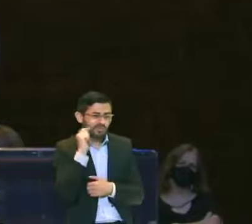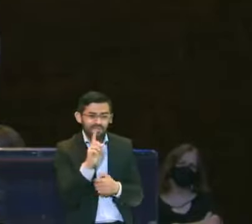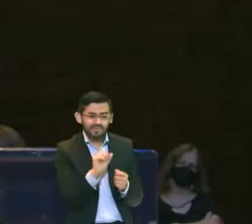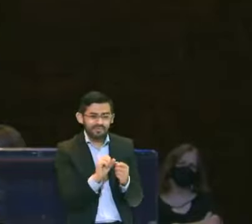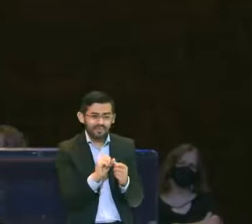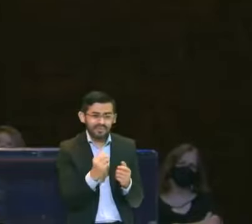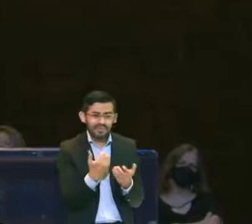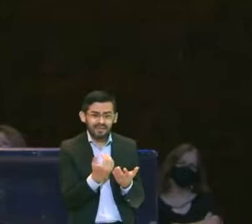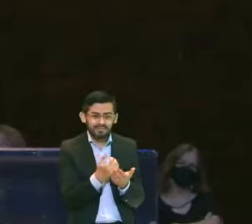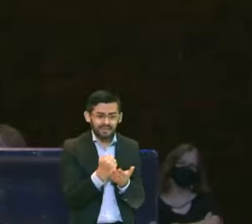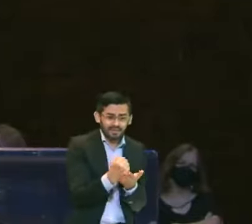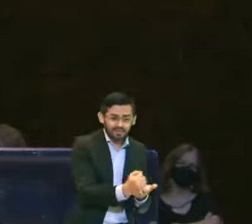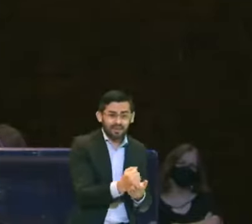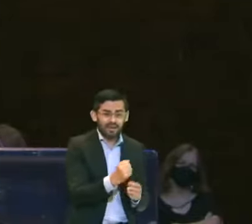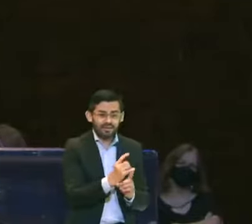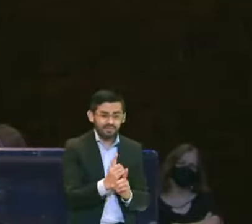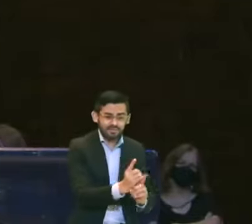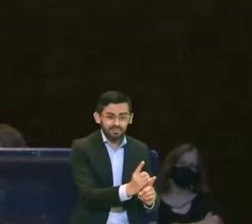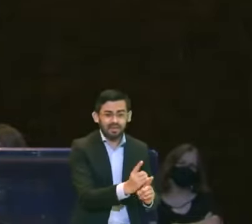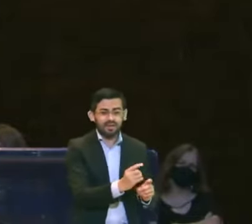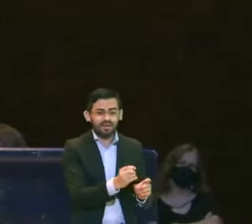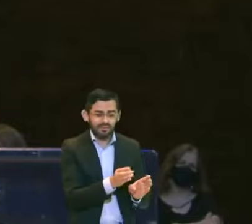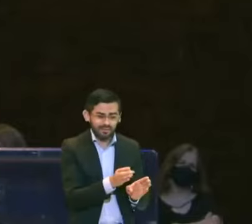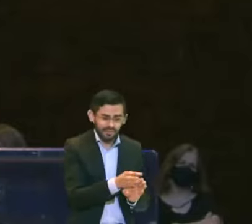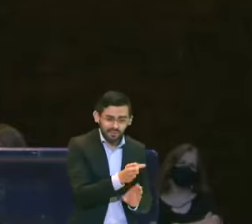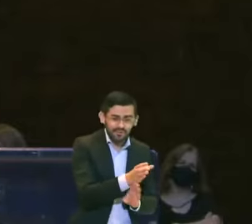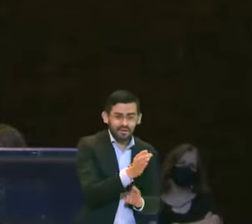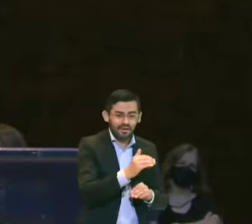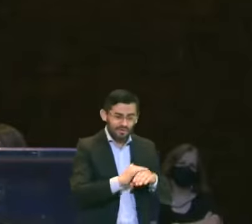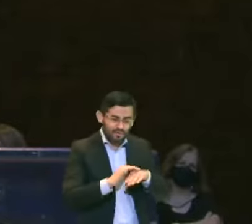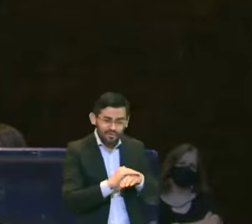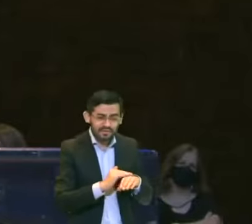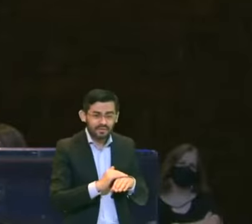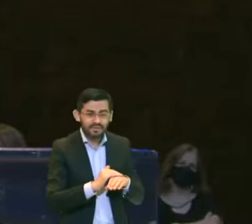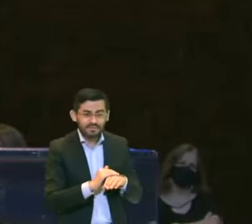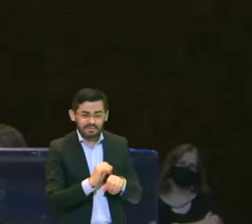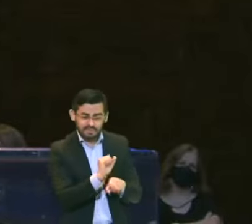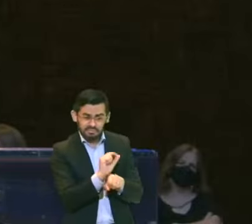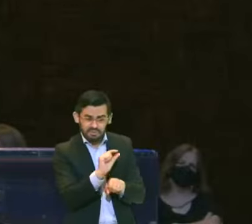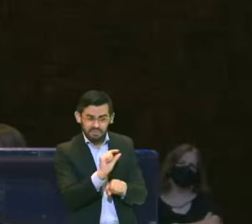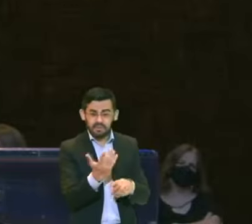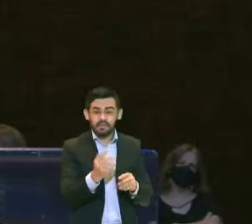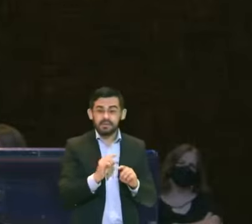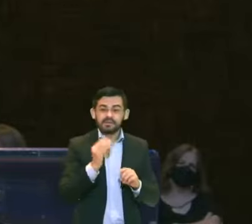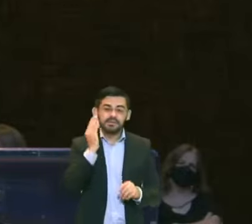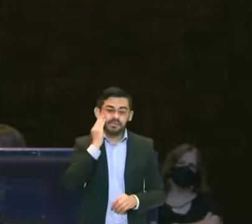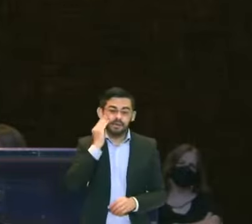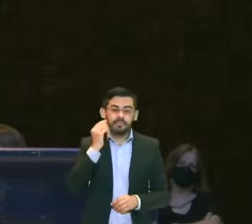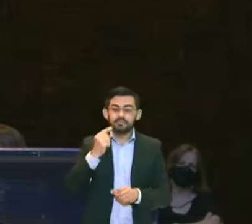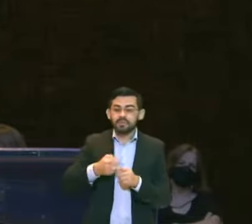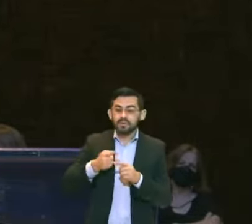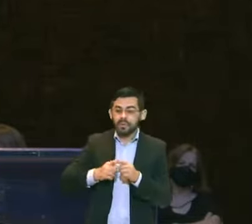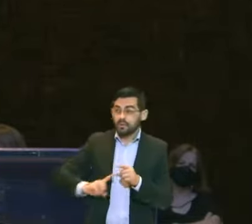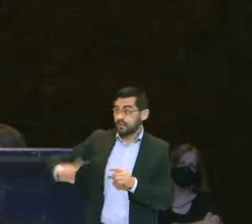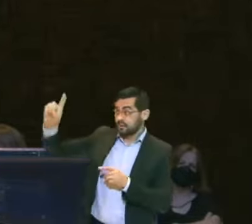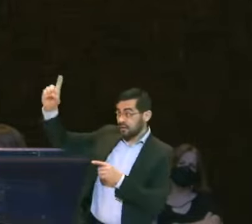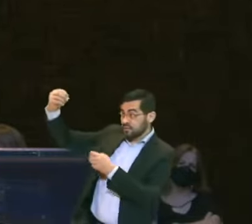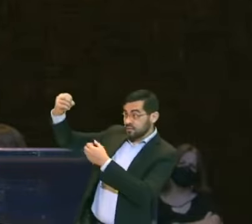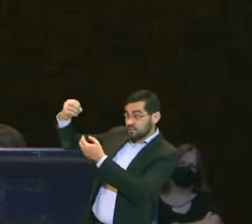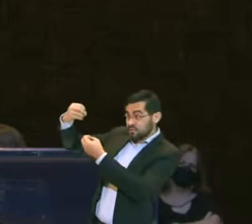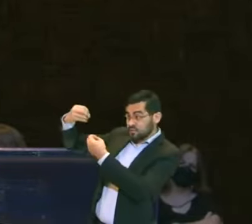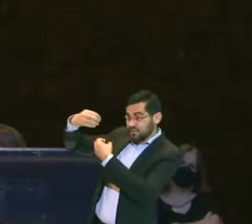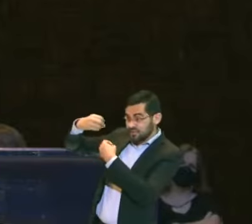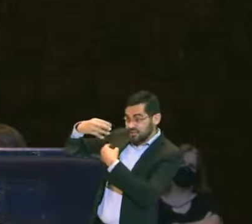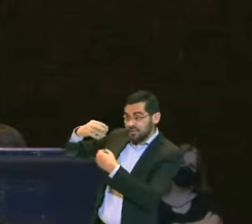de entrar em contato com todo mundo e fazer o processo todo. Sabe por quê? Deus nos ensina a fazer o mesmo de uma